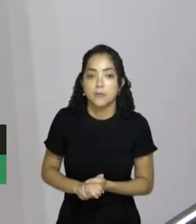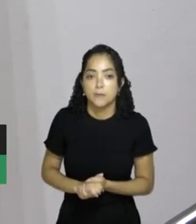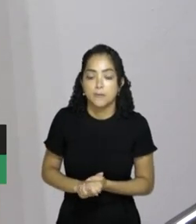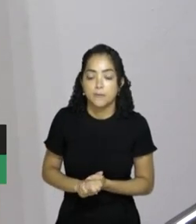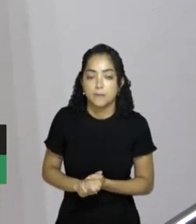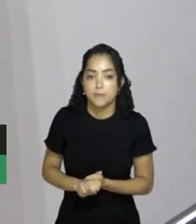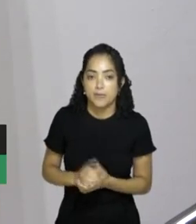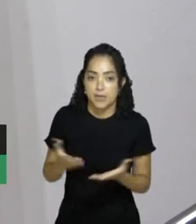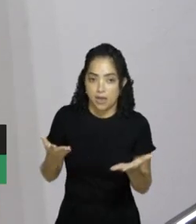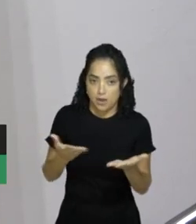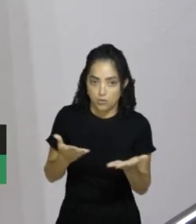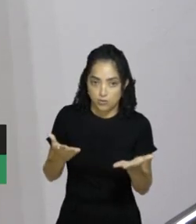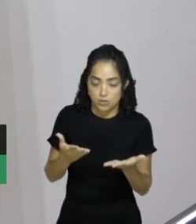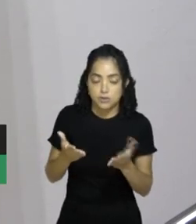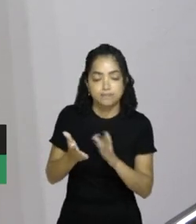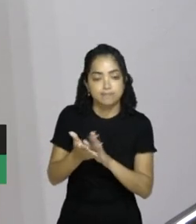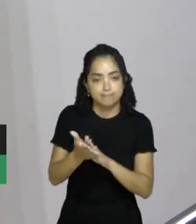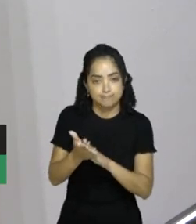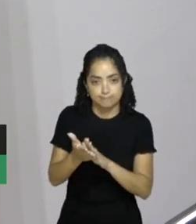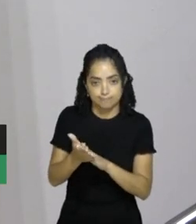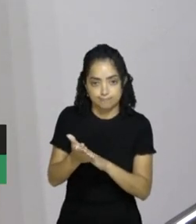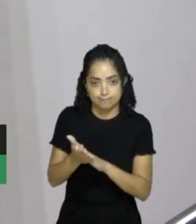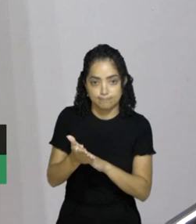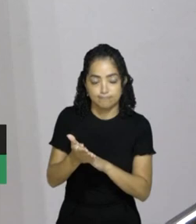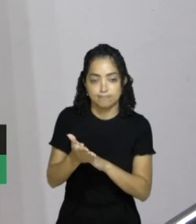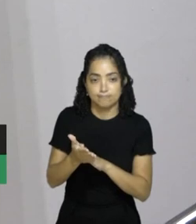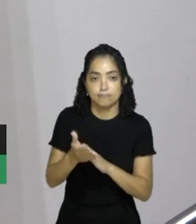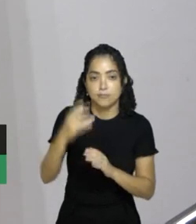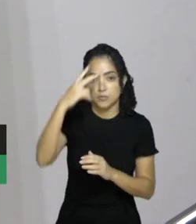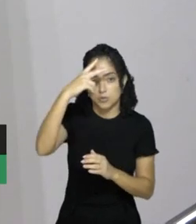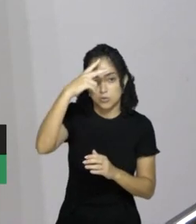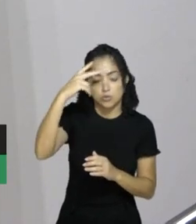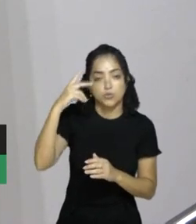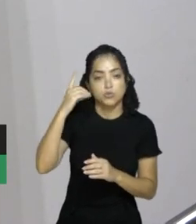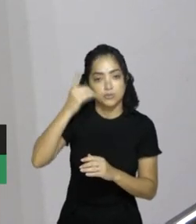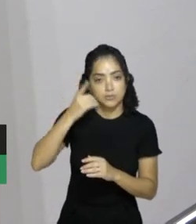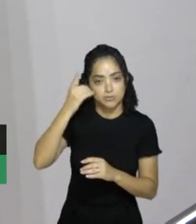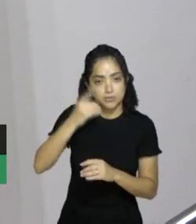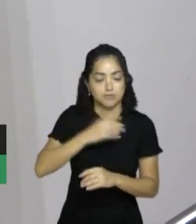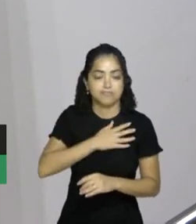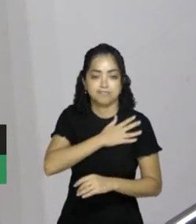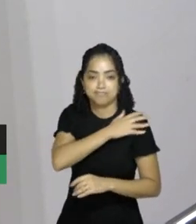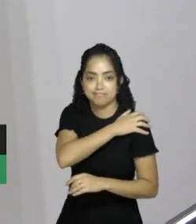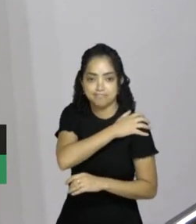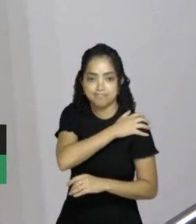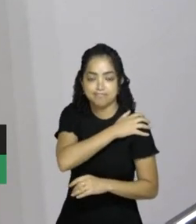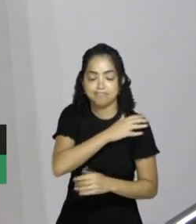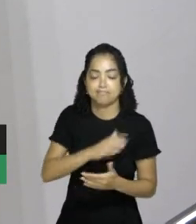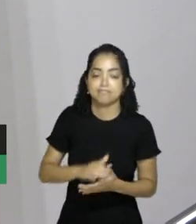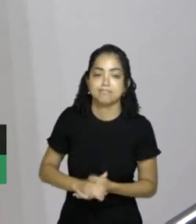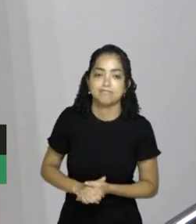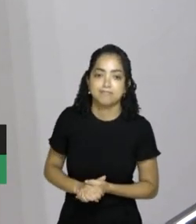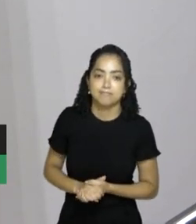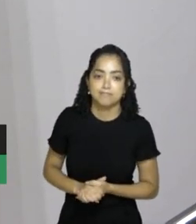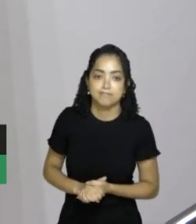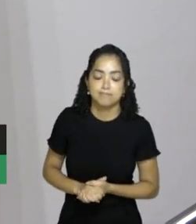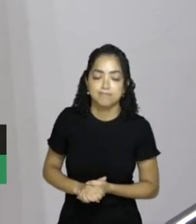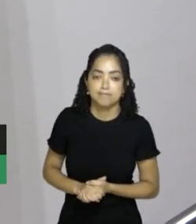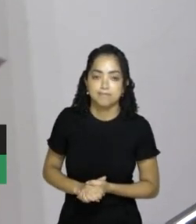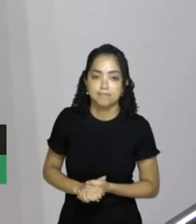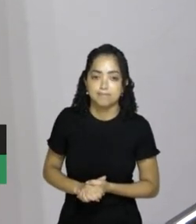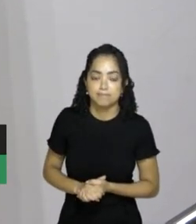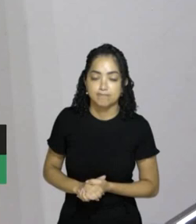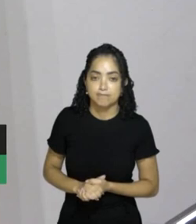seu presidente eu quero parabenizar Deputado Napoleão pelo fórum parlamentar no dia de hoje de manhã